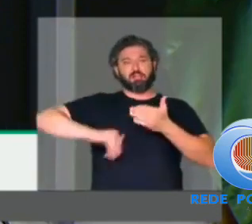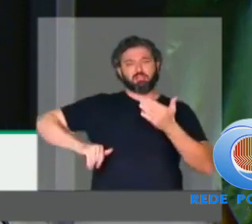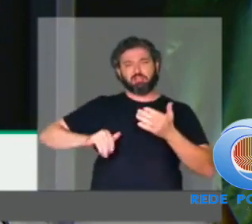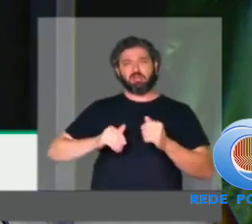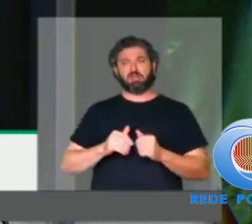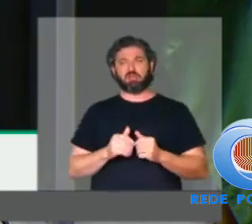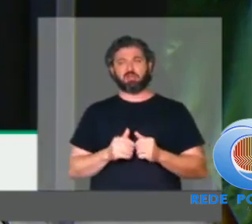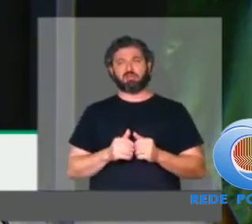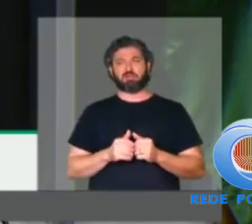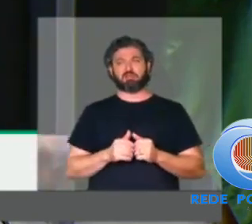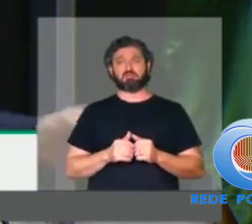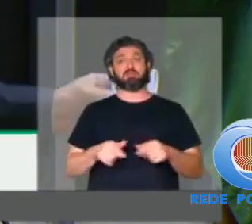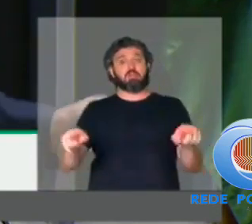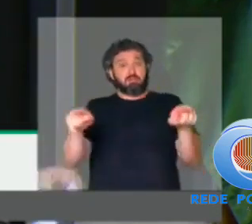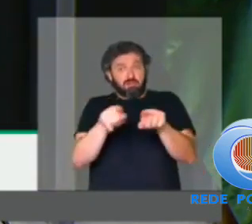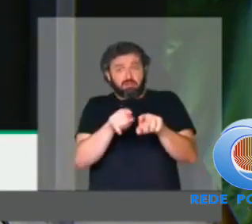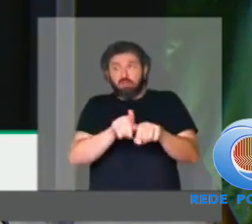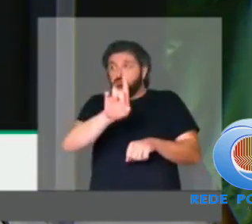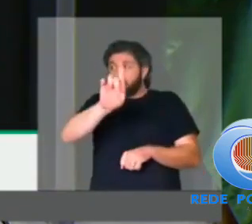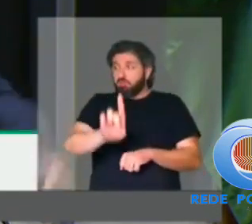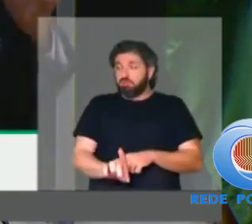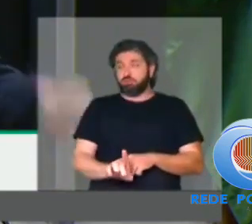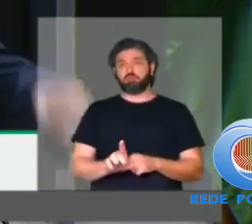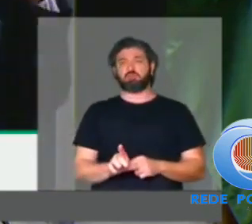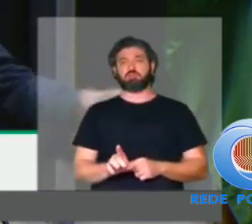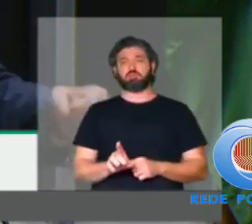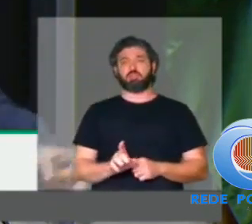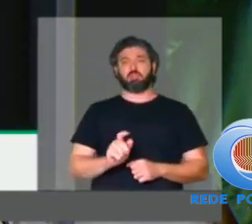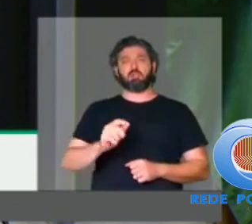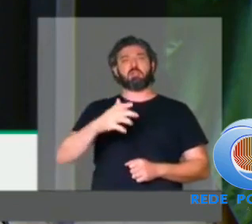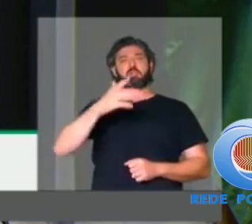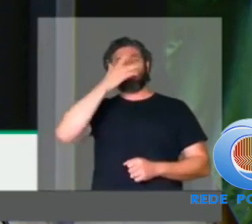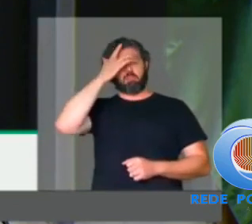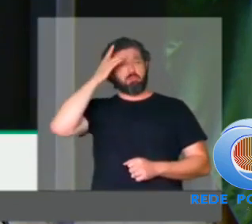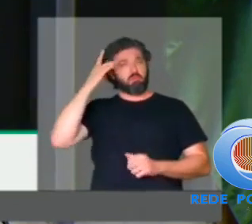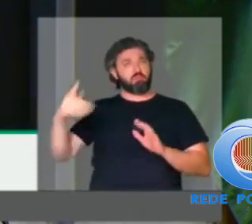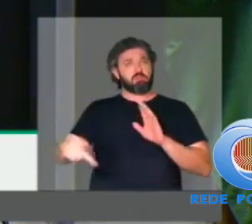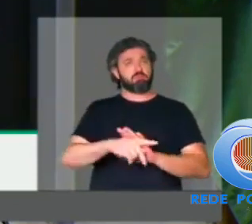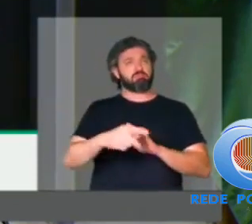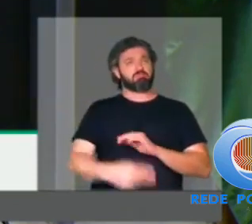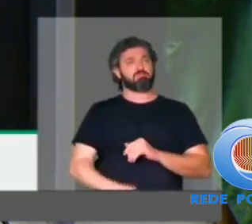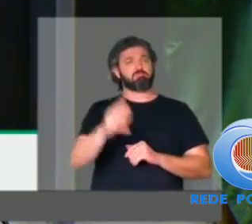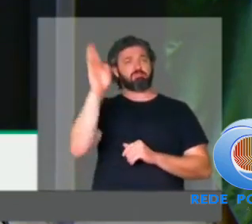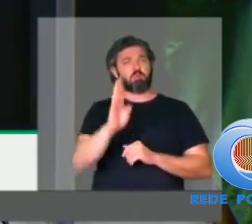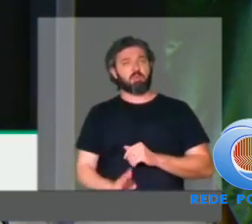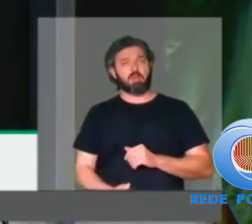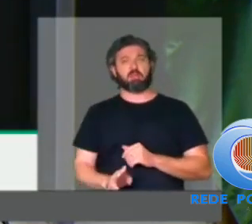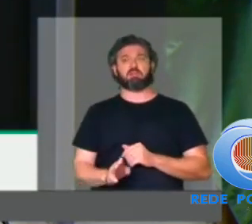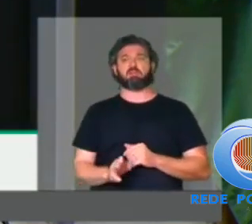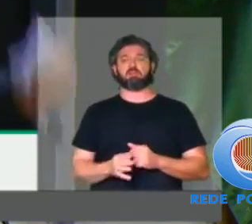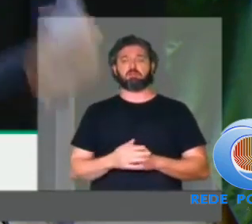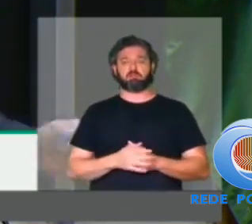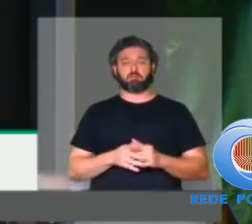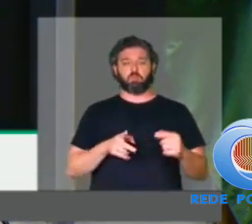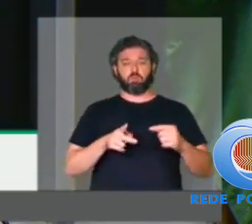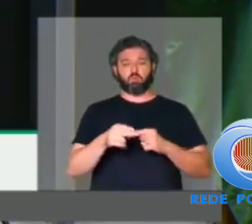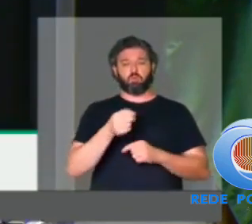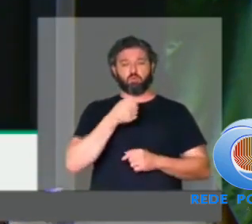retirar até o direito de brasileiros e brasileiras.